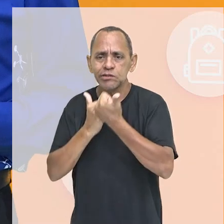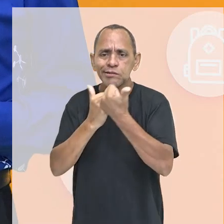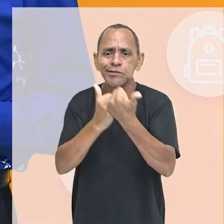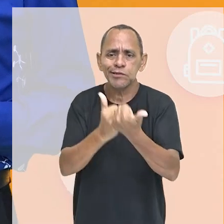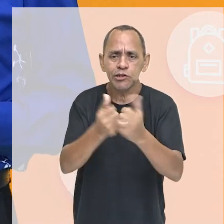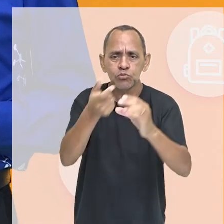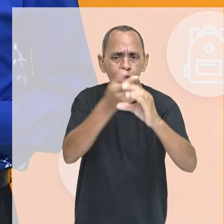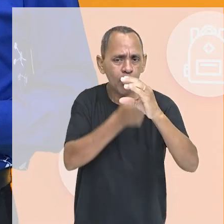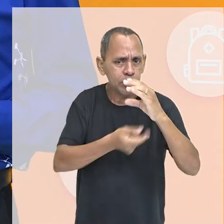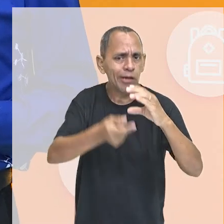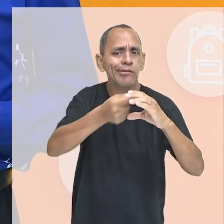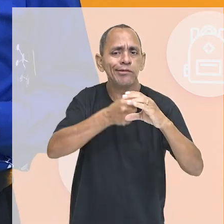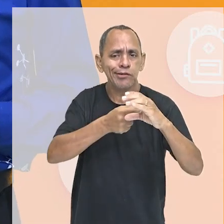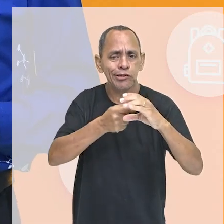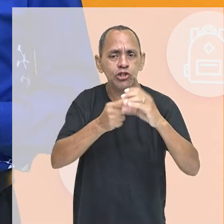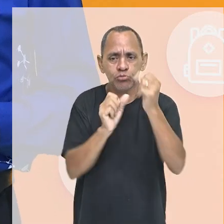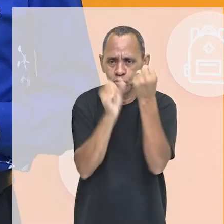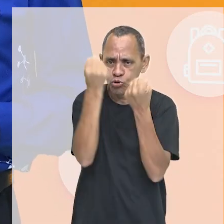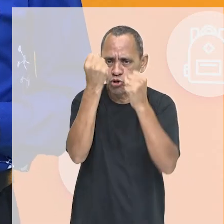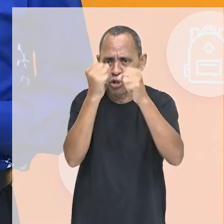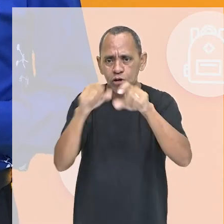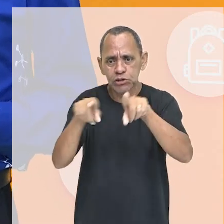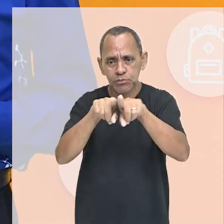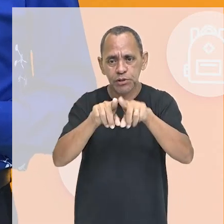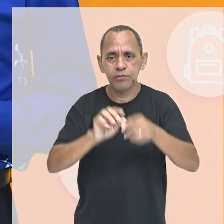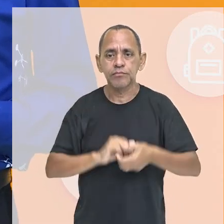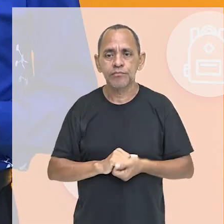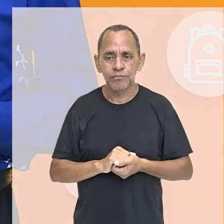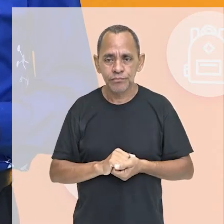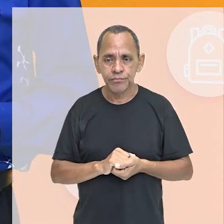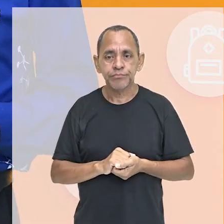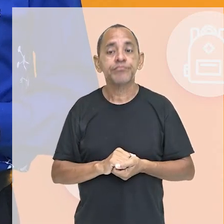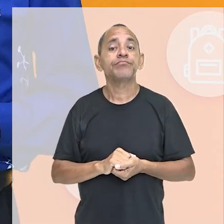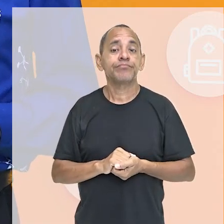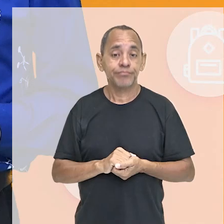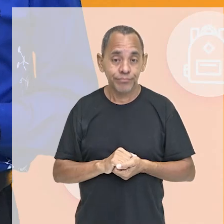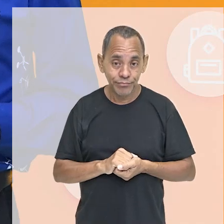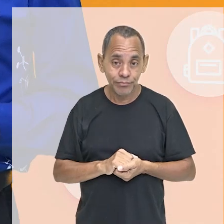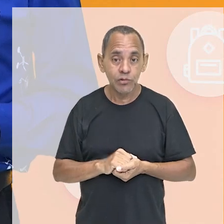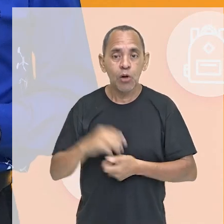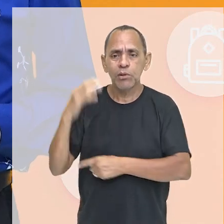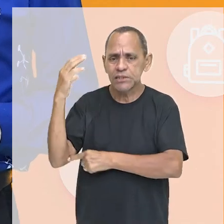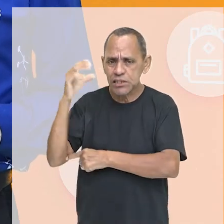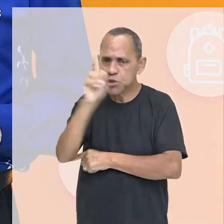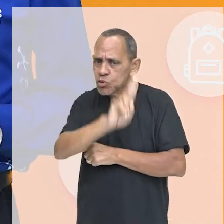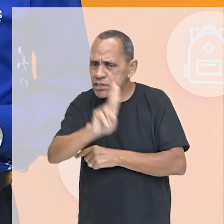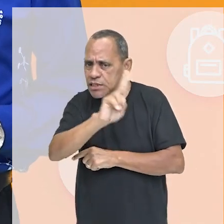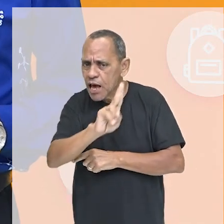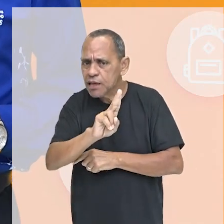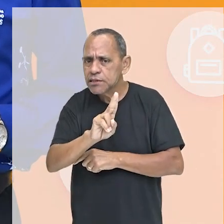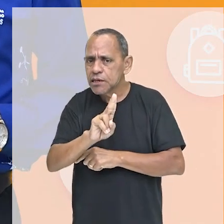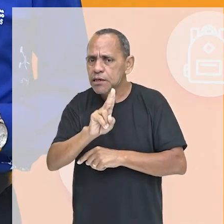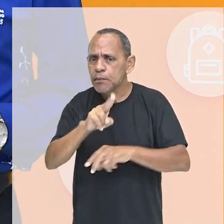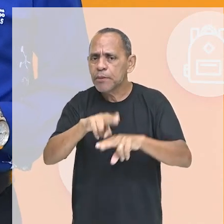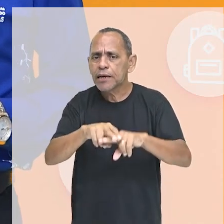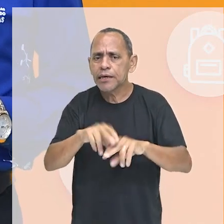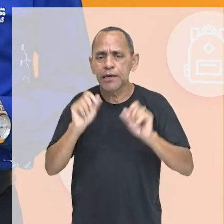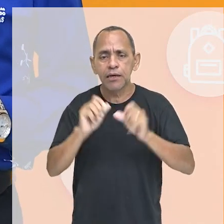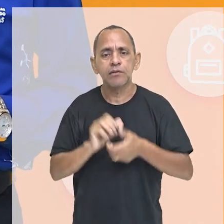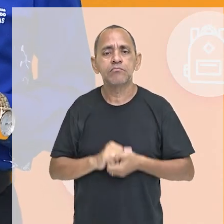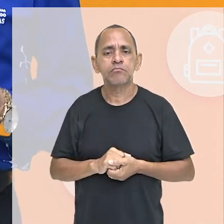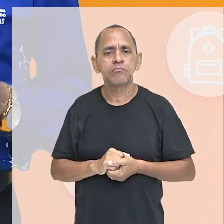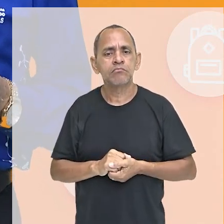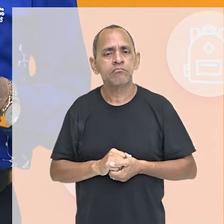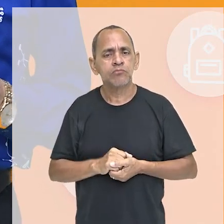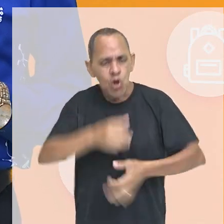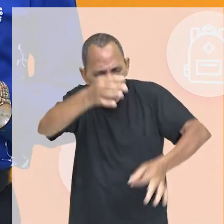capitalismo industrial. Que interessante! Uma ciência sendo utilizada para justificar